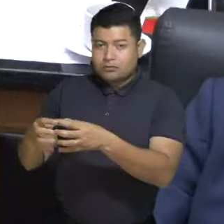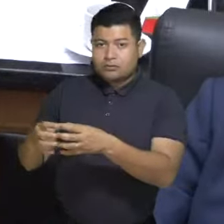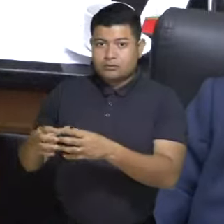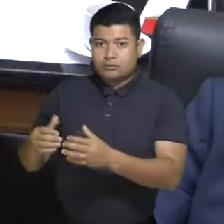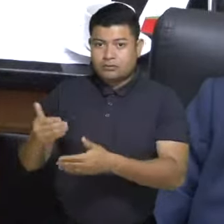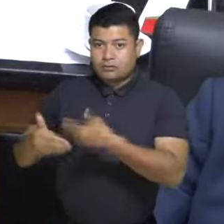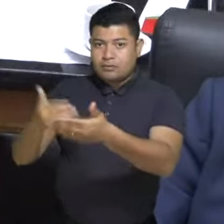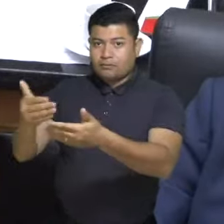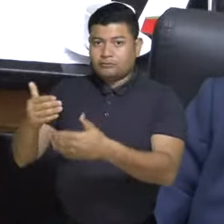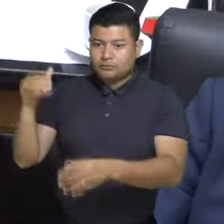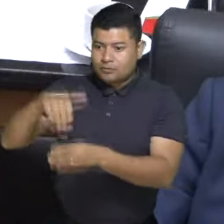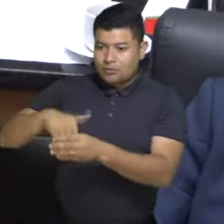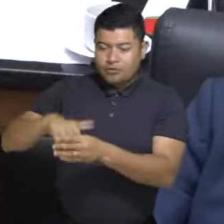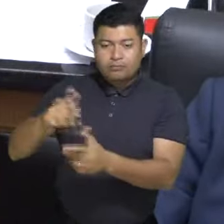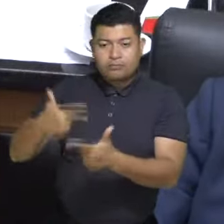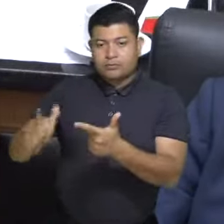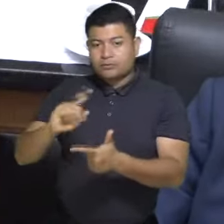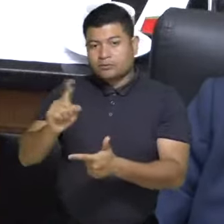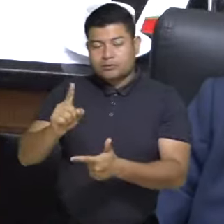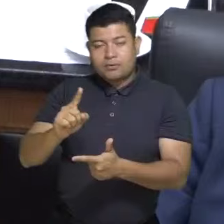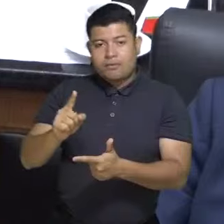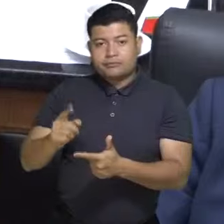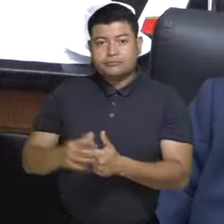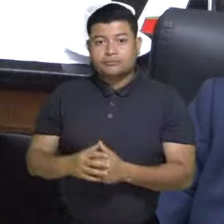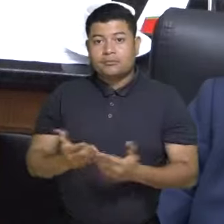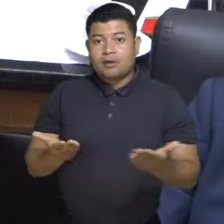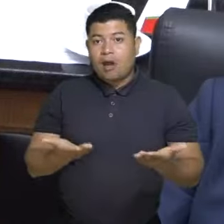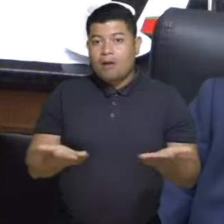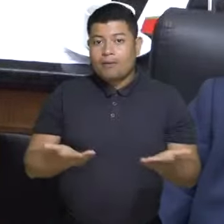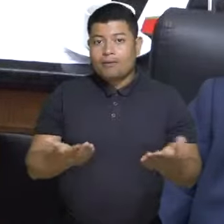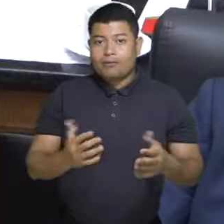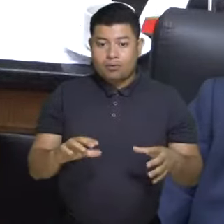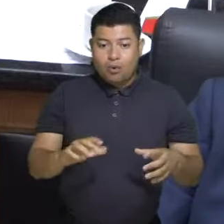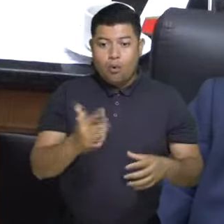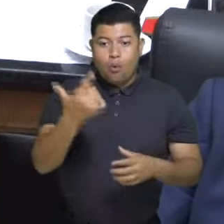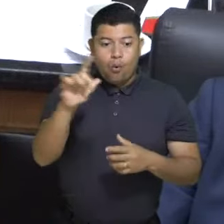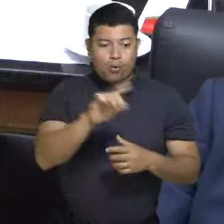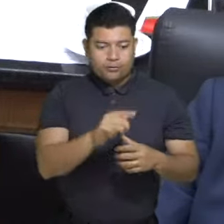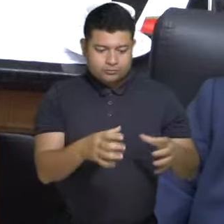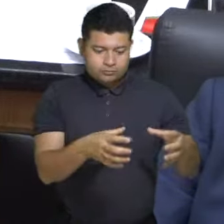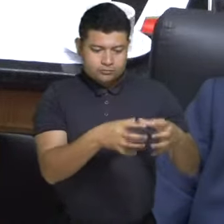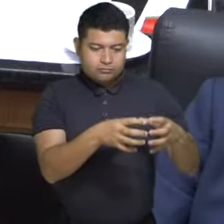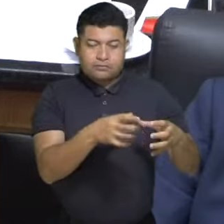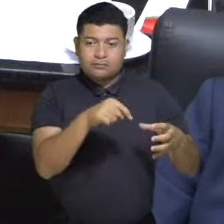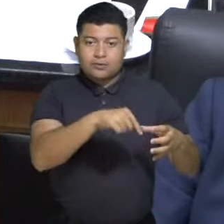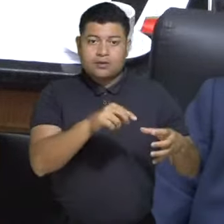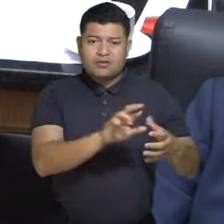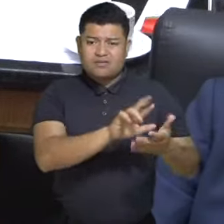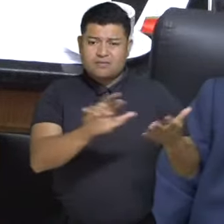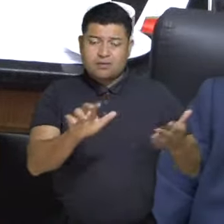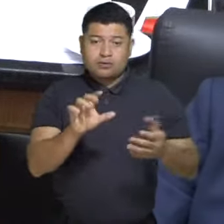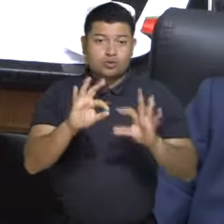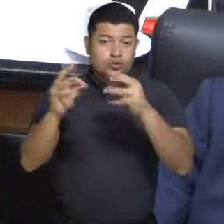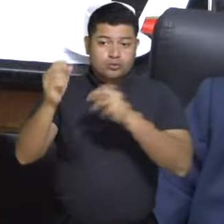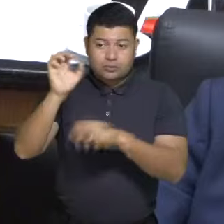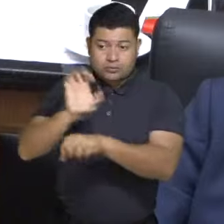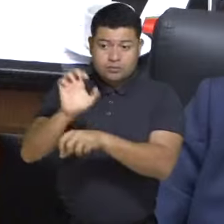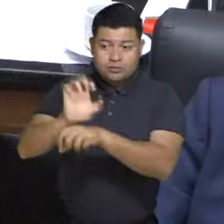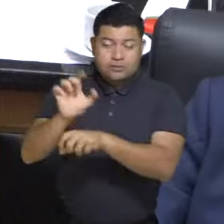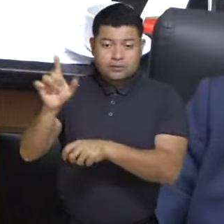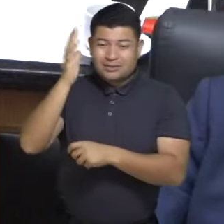teríamos problema em votar o escalonamento. Agora, votar um outro pacote que nós sabemos que em todos os estados que fizeram deu